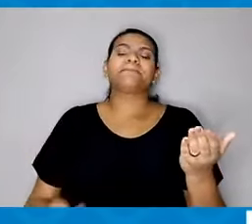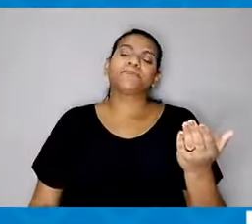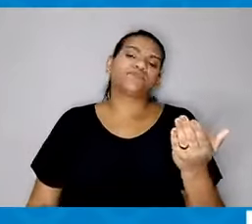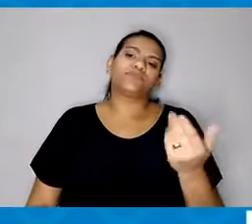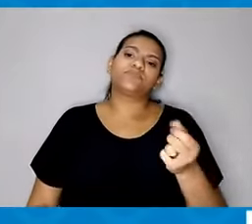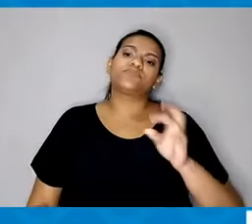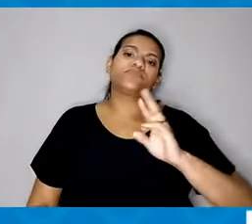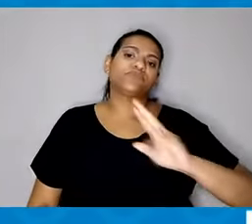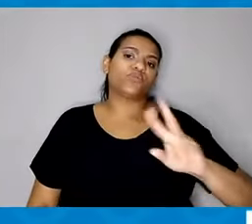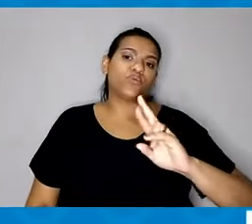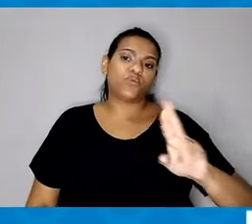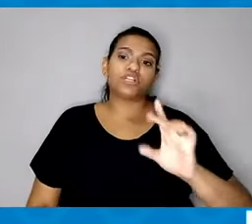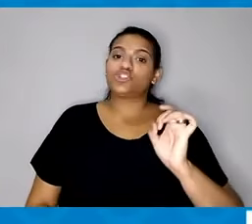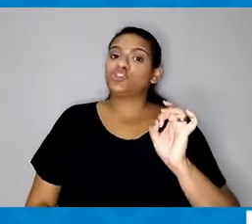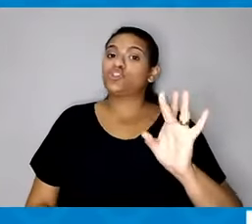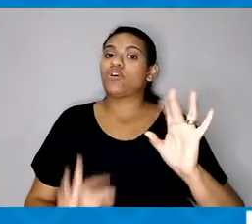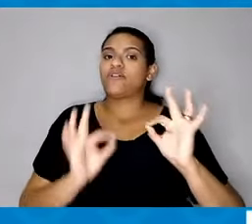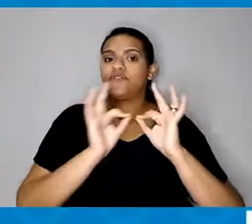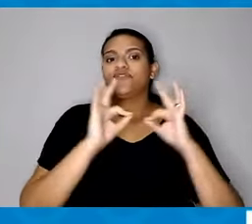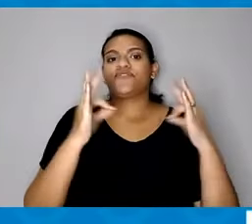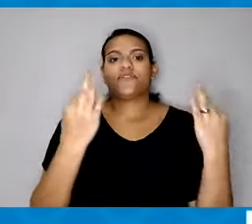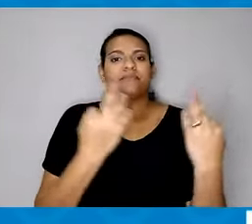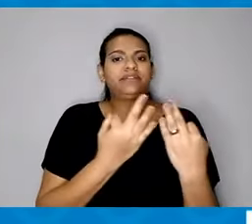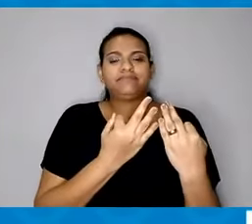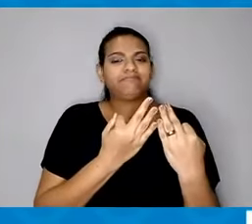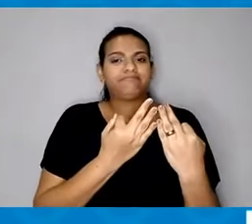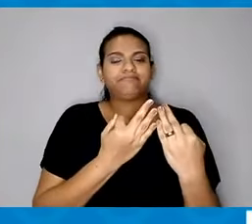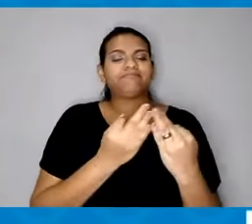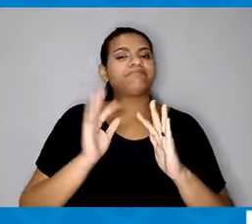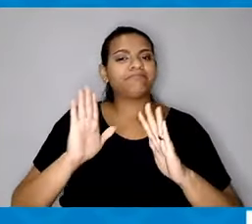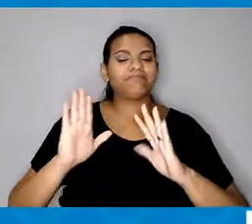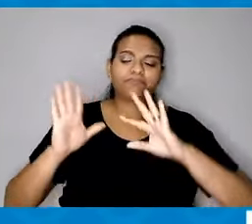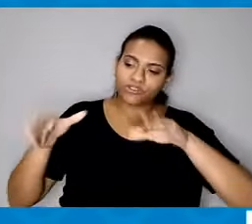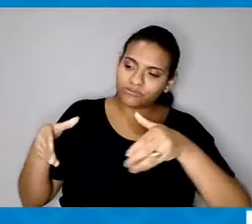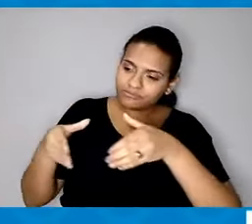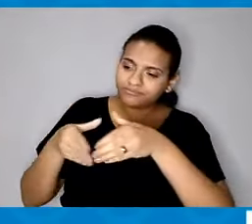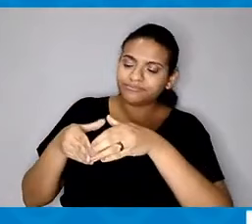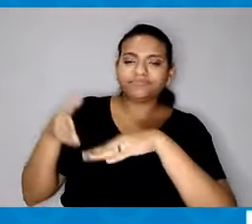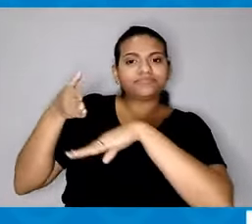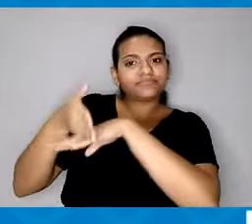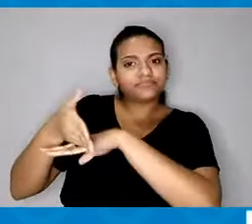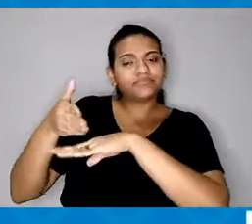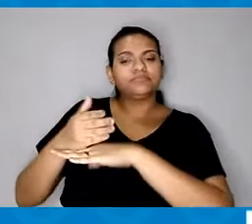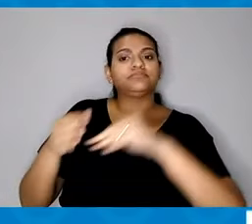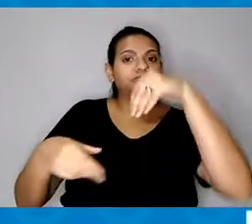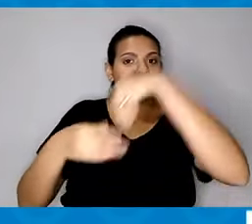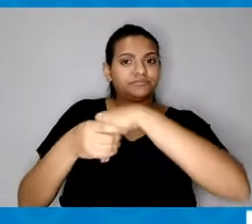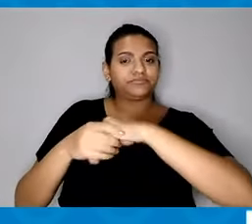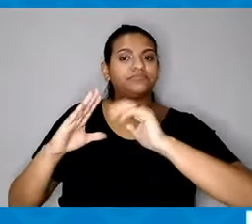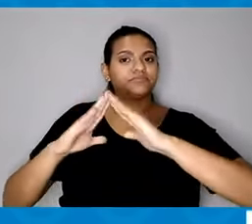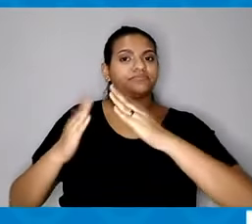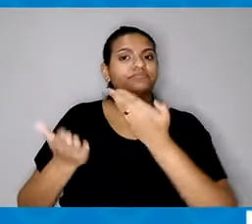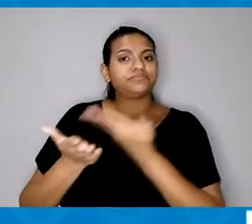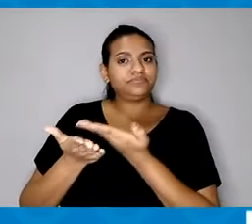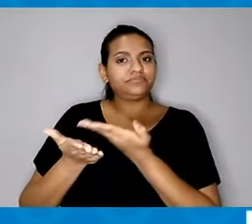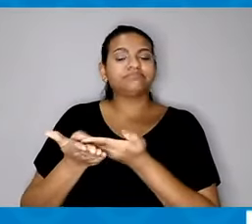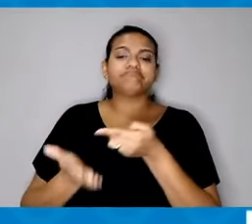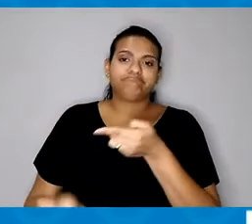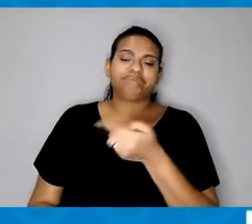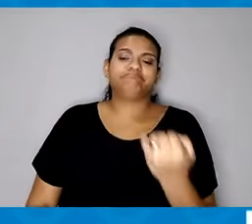mas a extensão da comunidade com participação na escola tem se demonstrado um